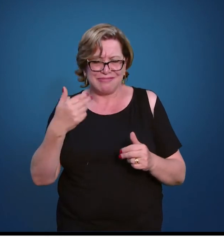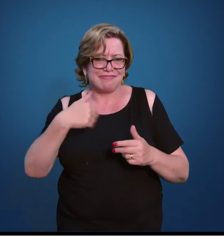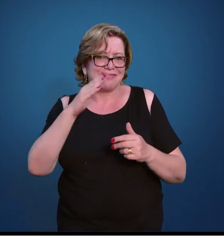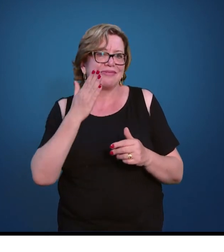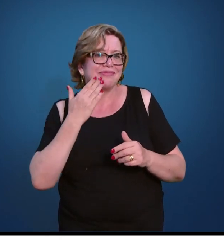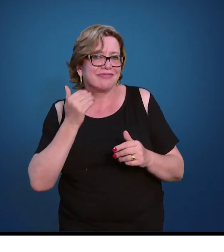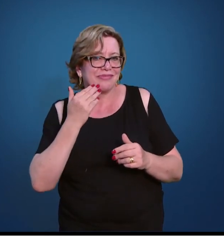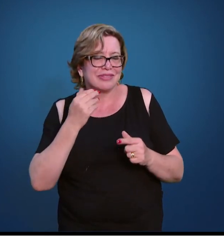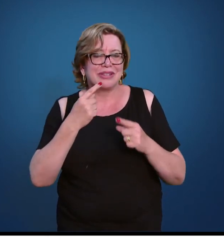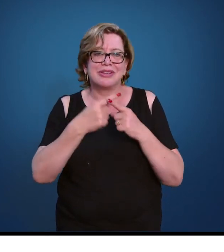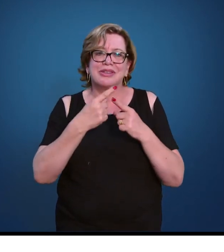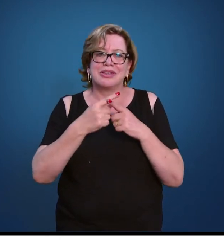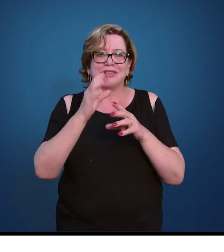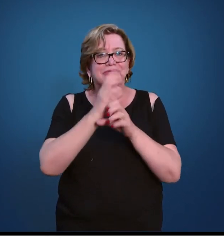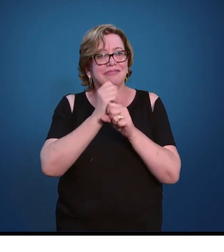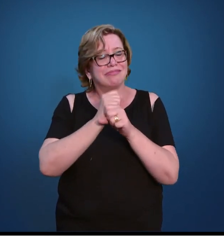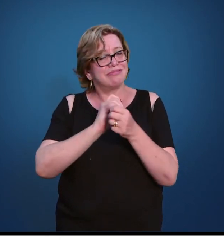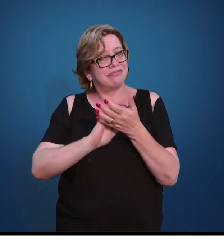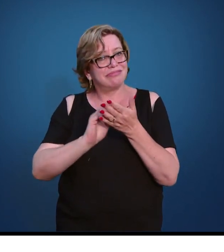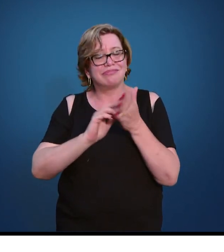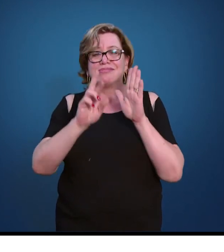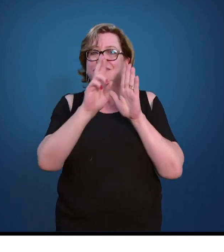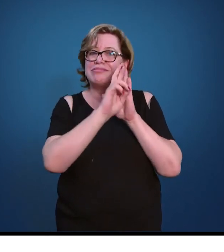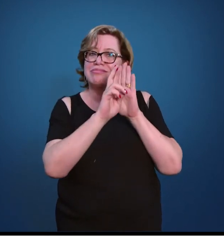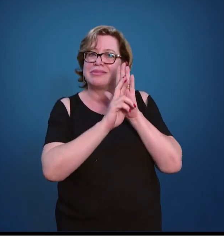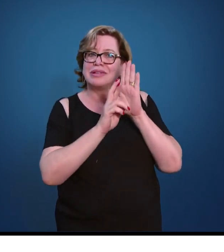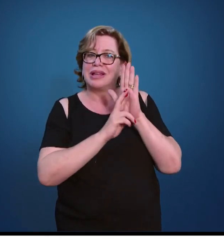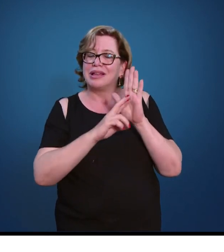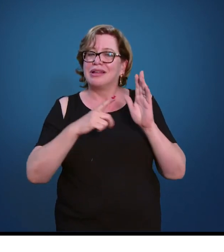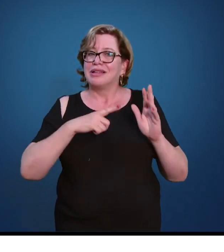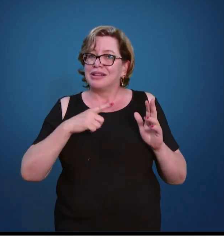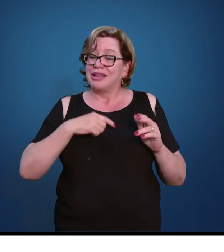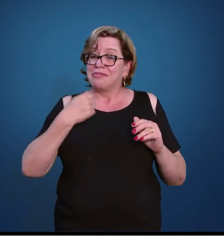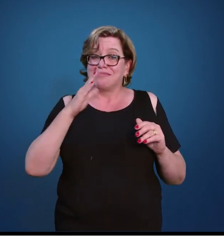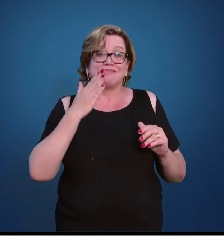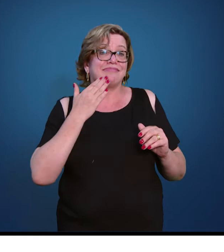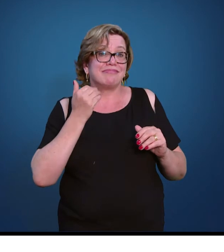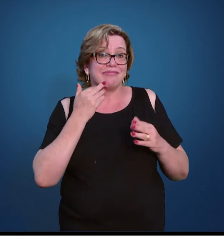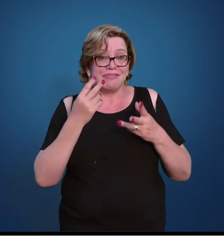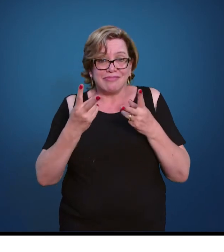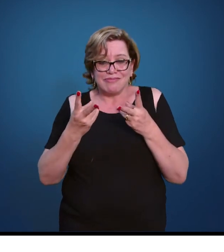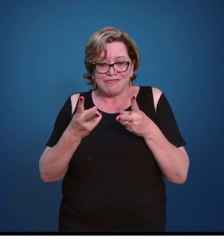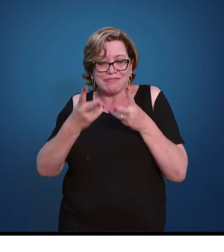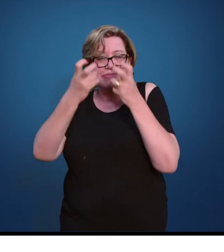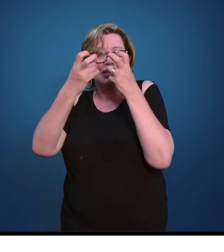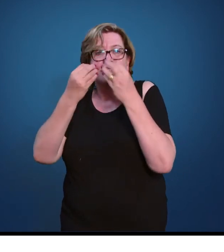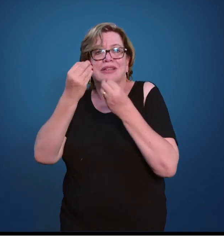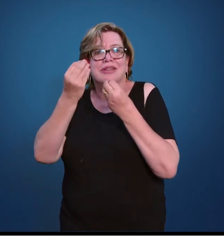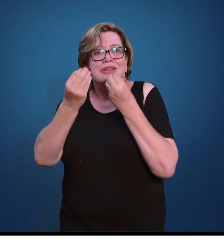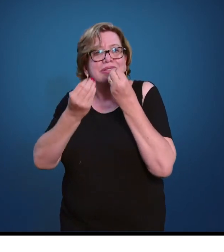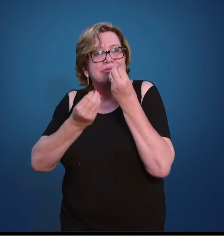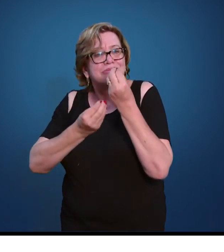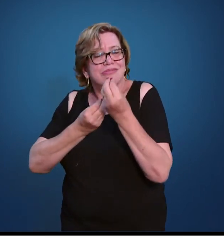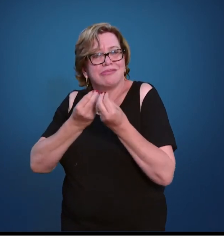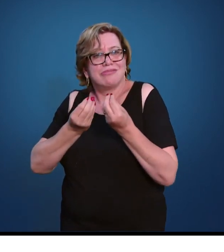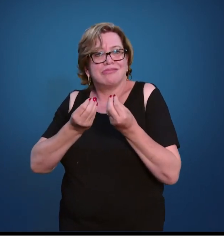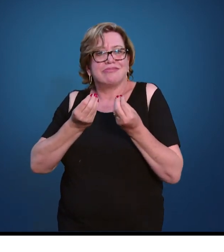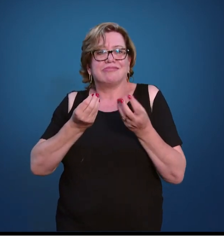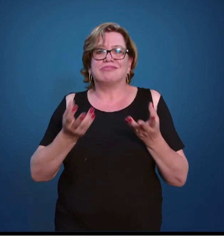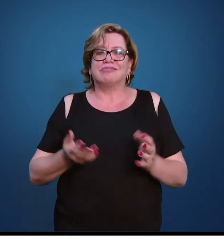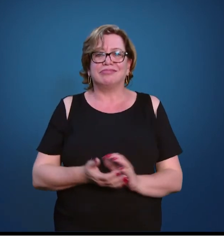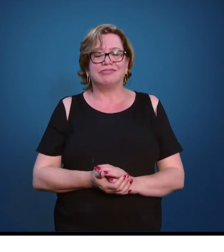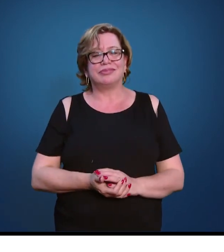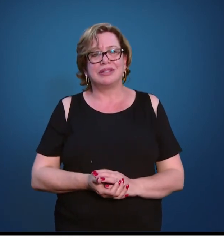contabilidade ter uma regulação me dá a condição de fazer essa análise com uma subjetividade muito